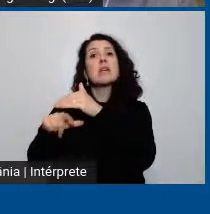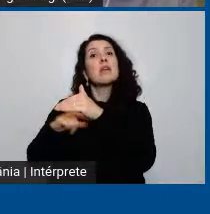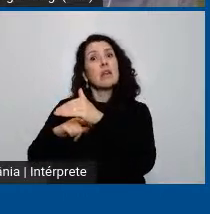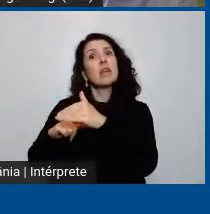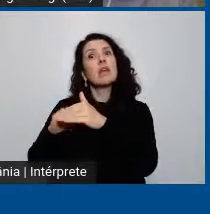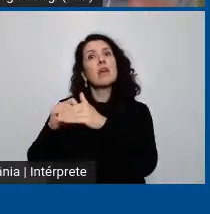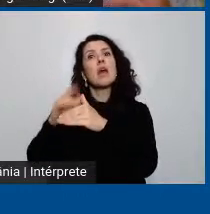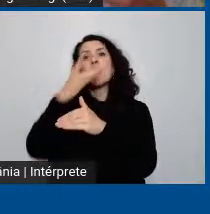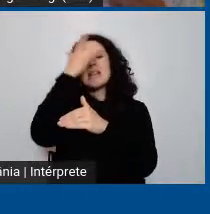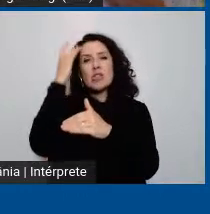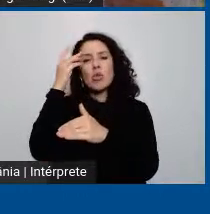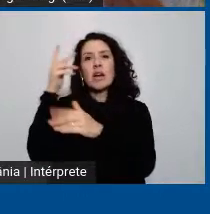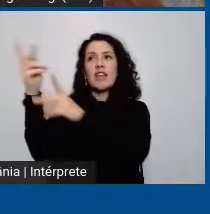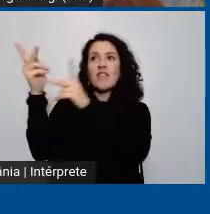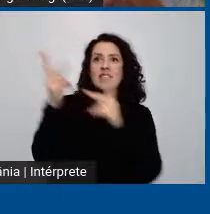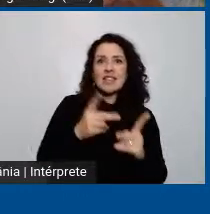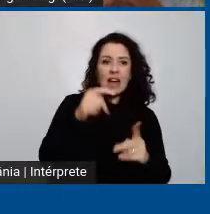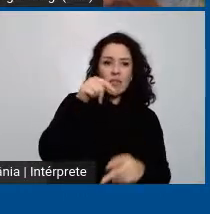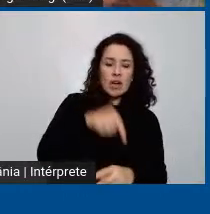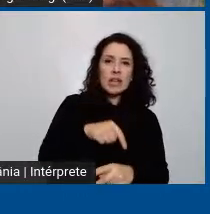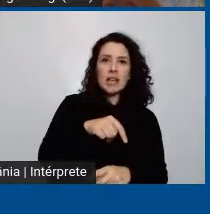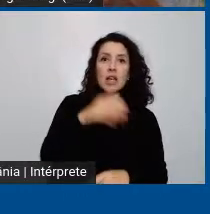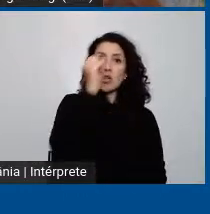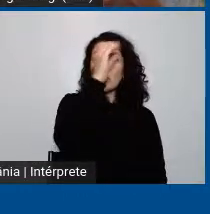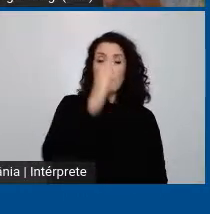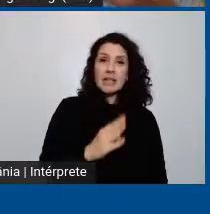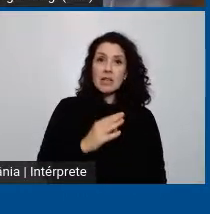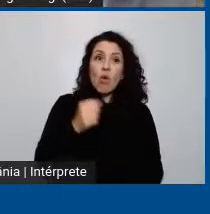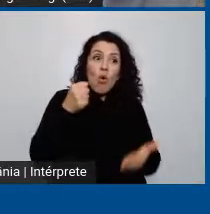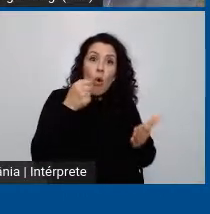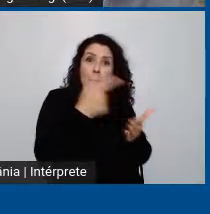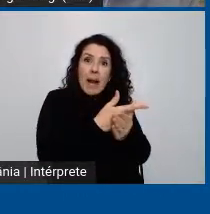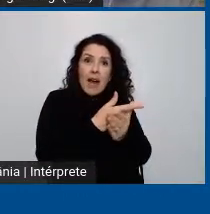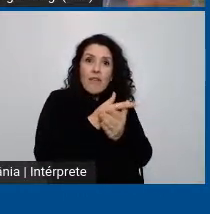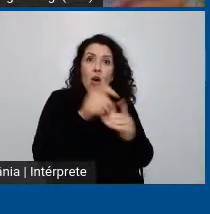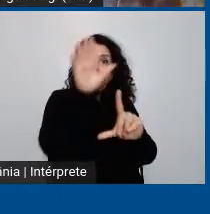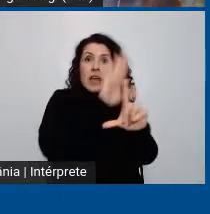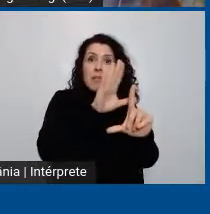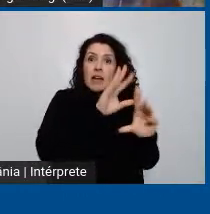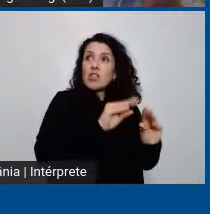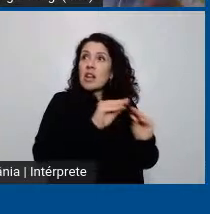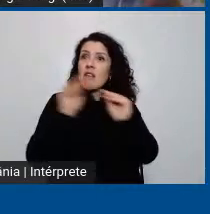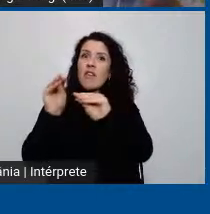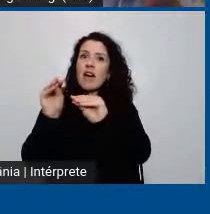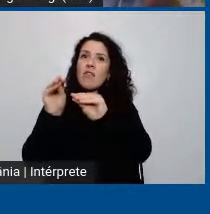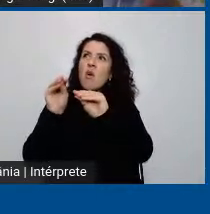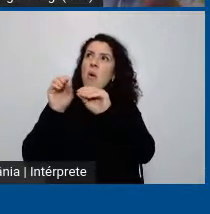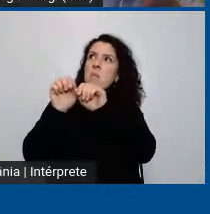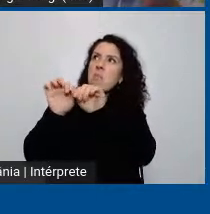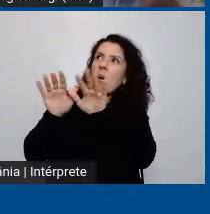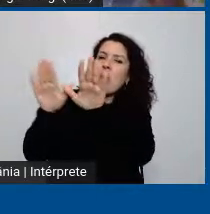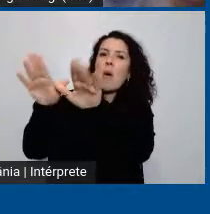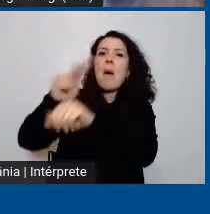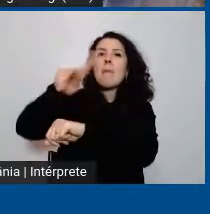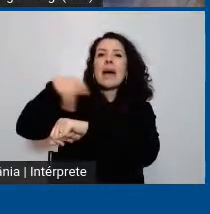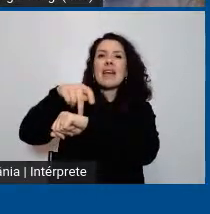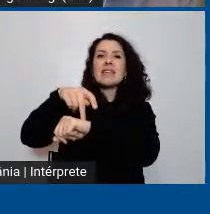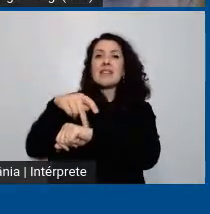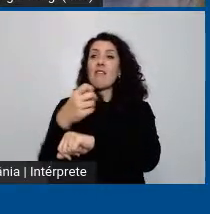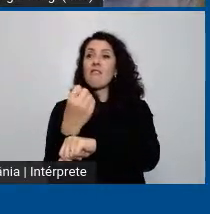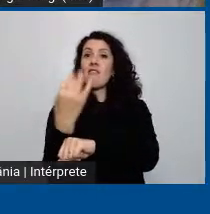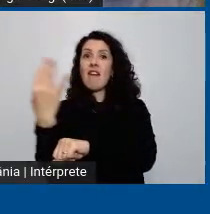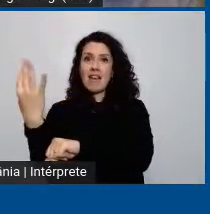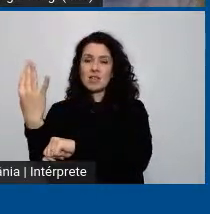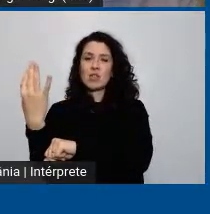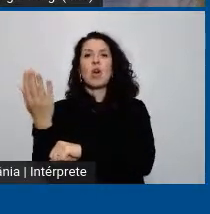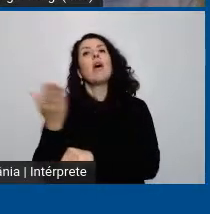imagens produzidas por Ferreiros no Rio de Janeiro, né, e as levaram para diversos países, né, e hoje essas